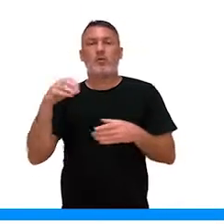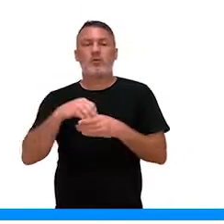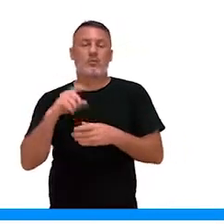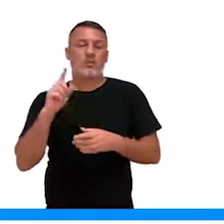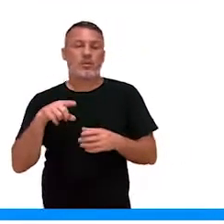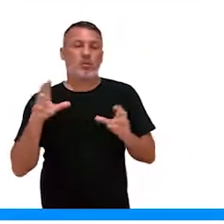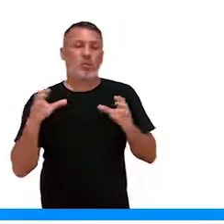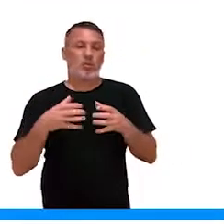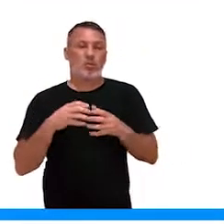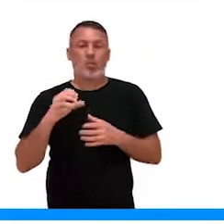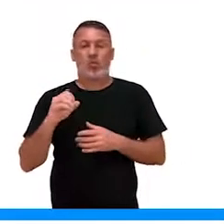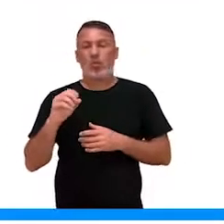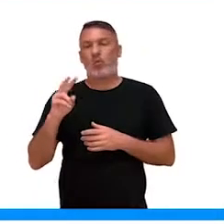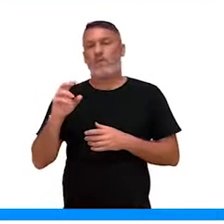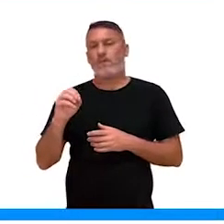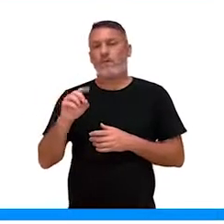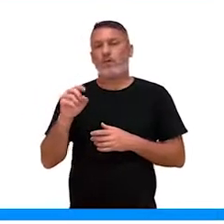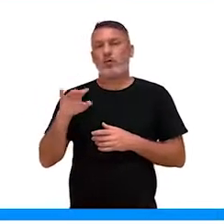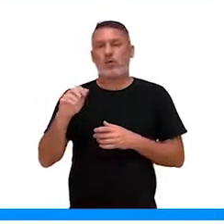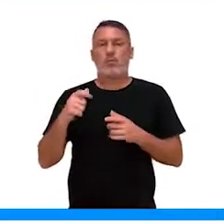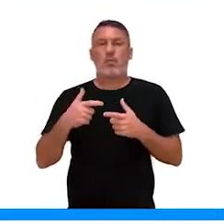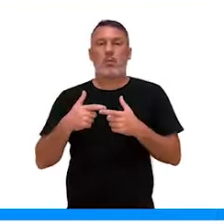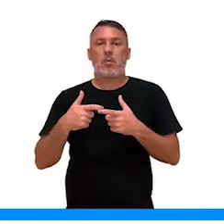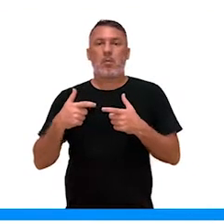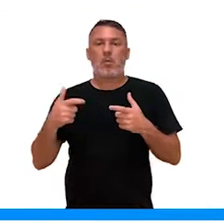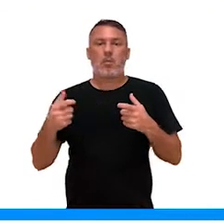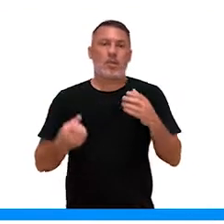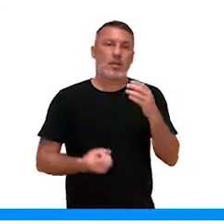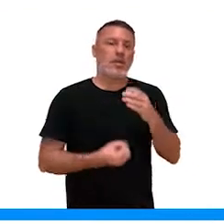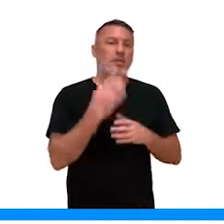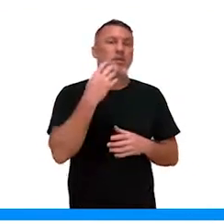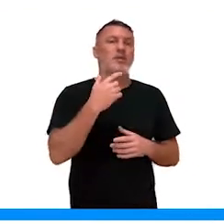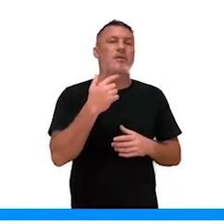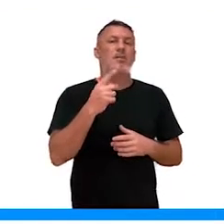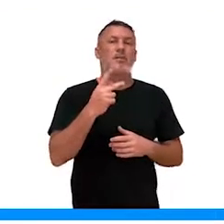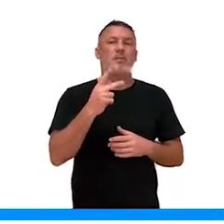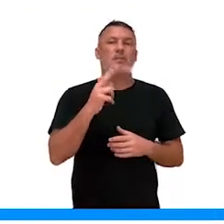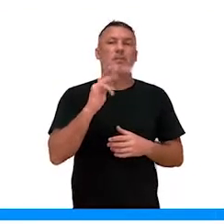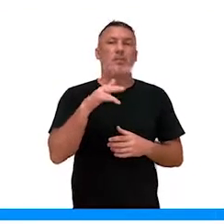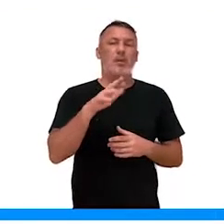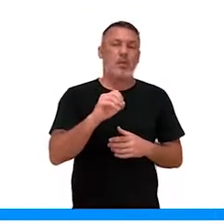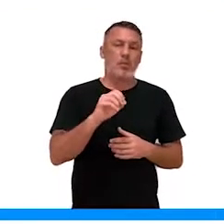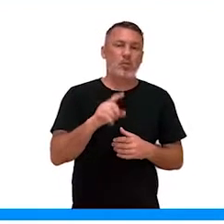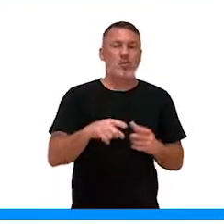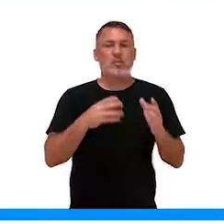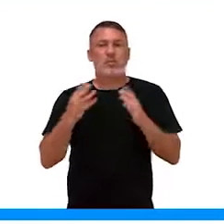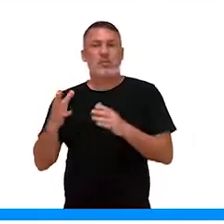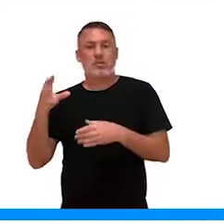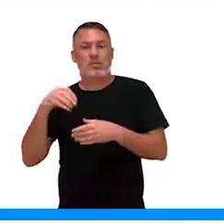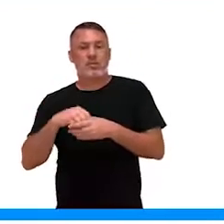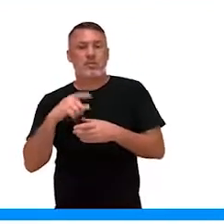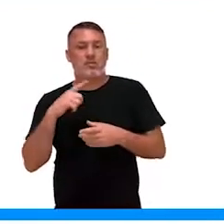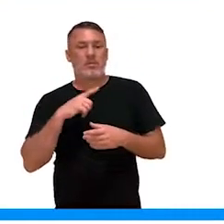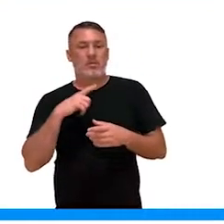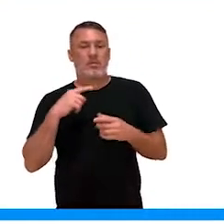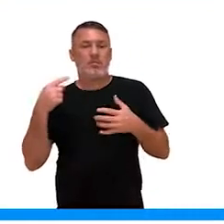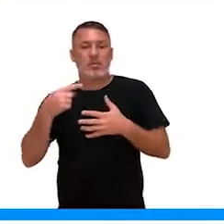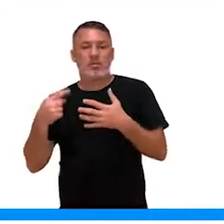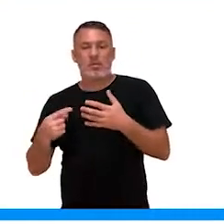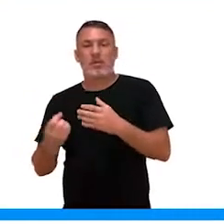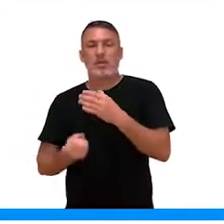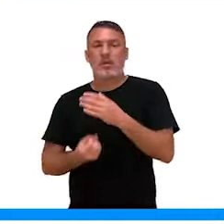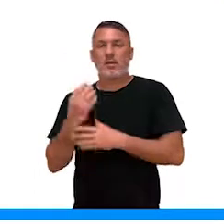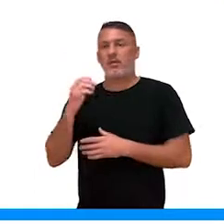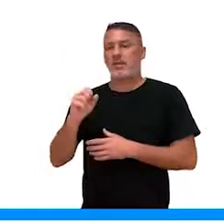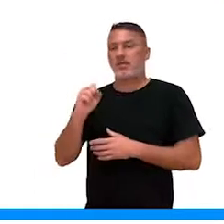ovogênese, no qual uma ovogônia, ela cresce, se transforma num ovócito primário. Esse primário ele vai